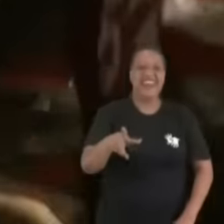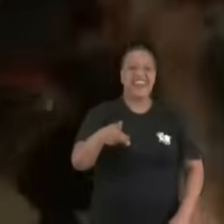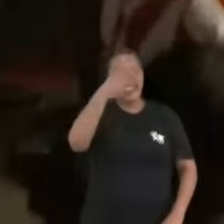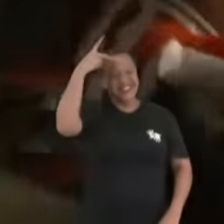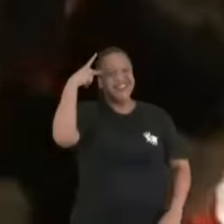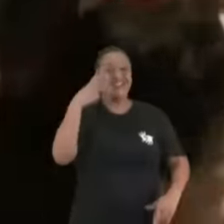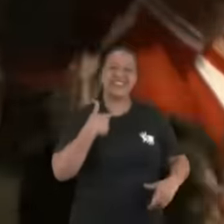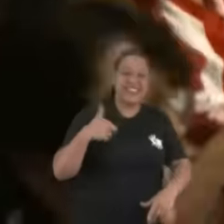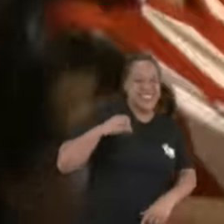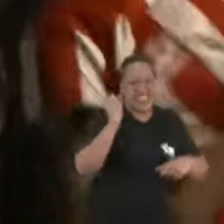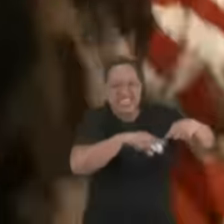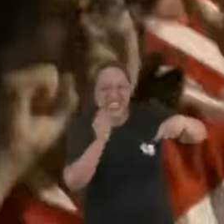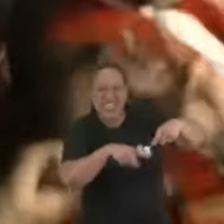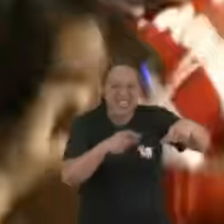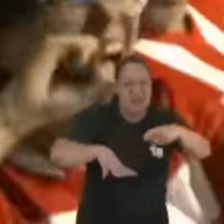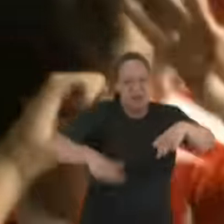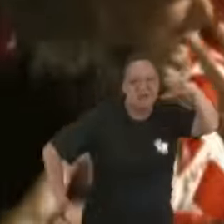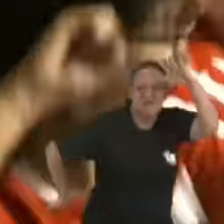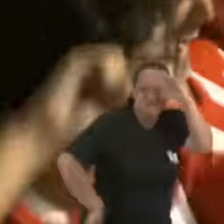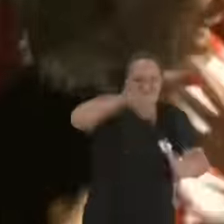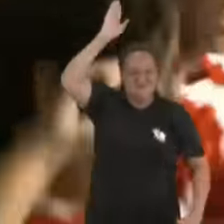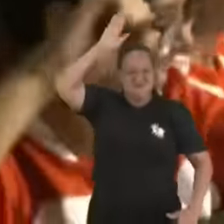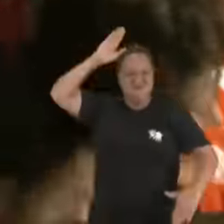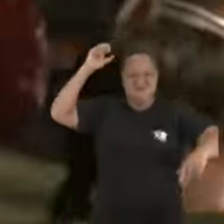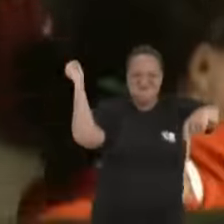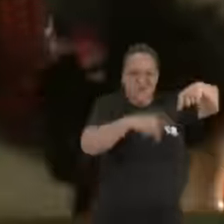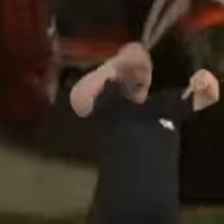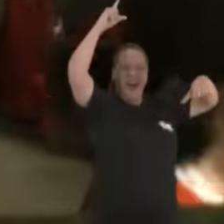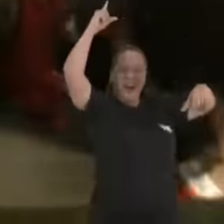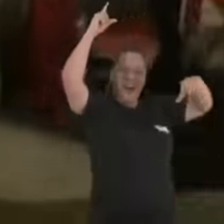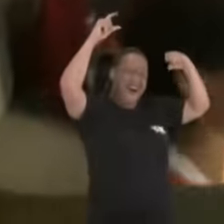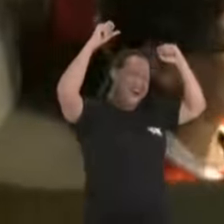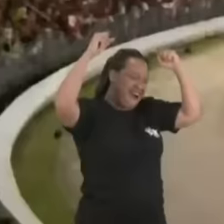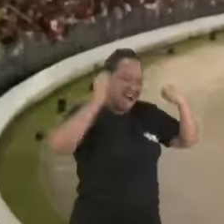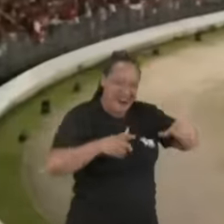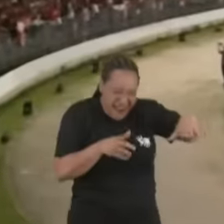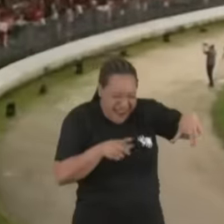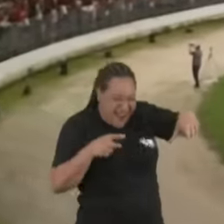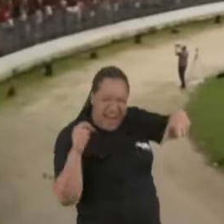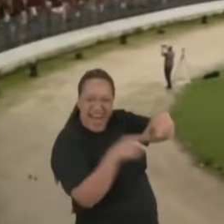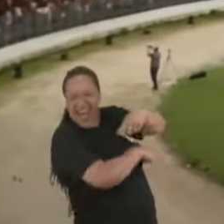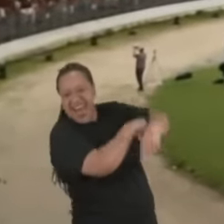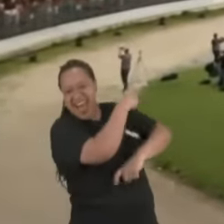Ele cortou para dentro de pé canhoto, fuzilou no canto rasteiro